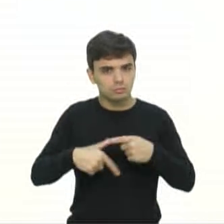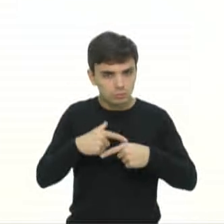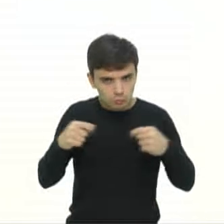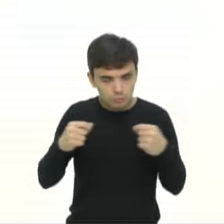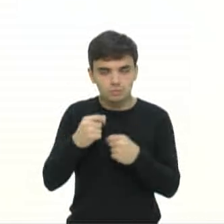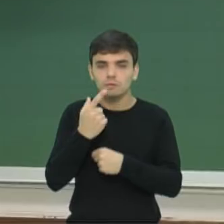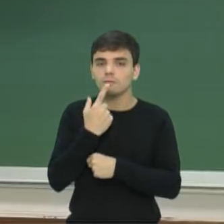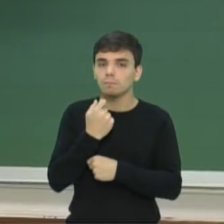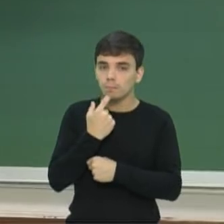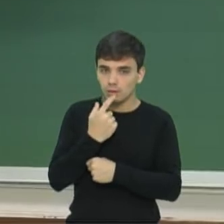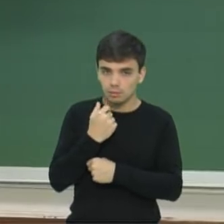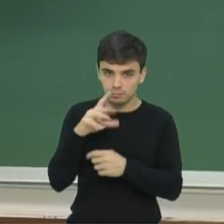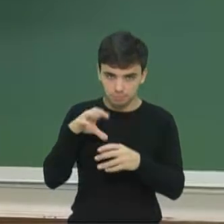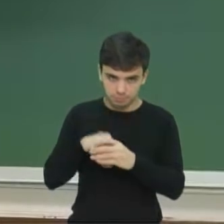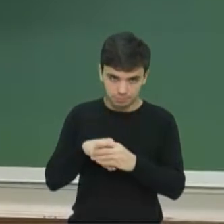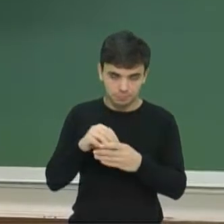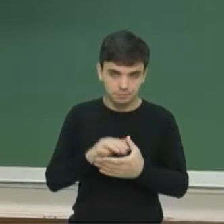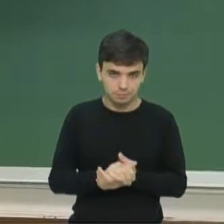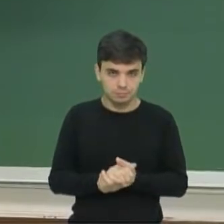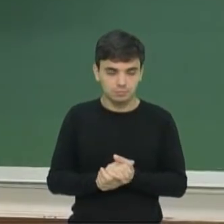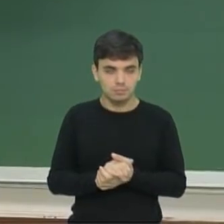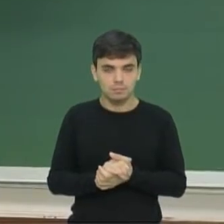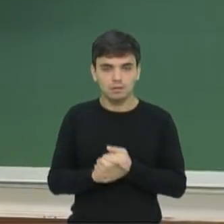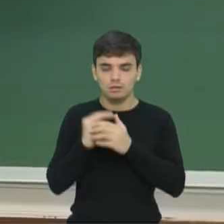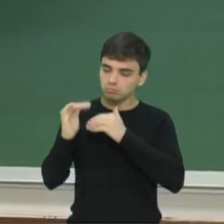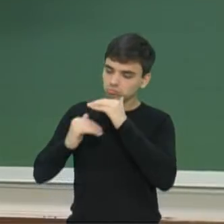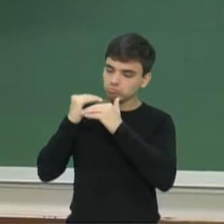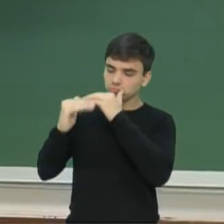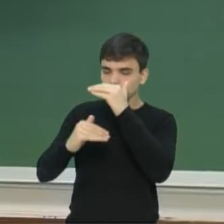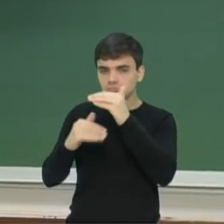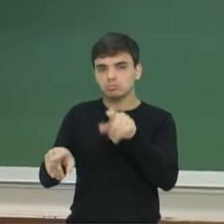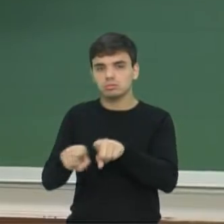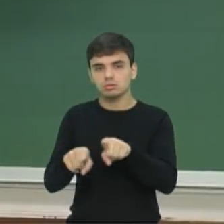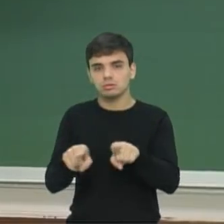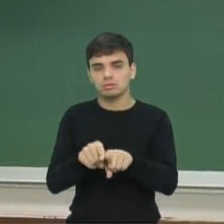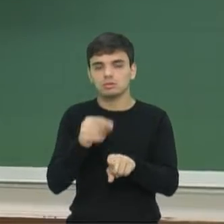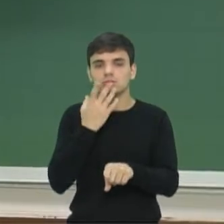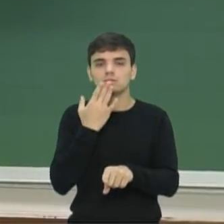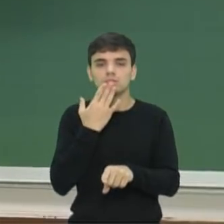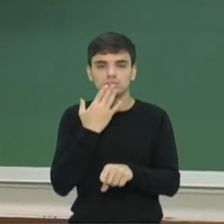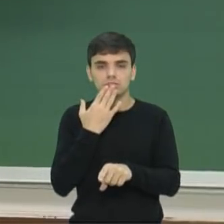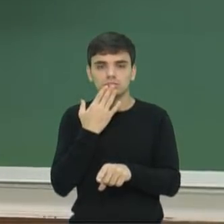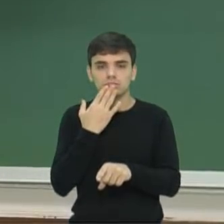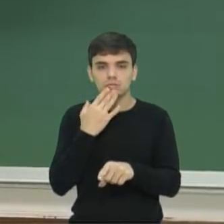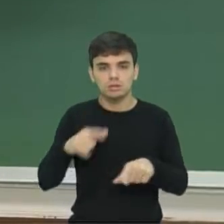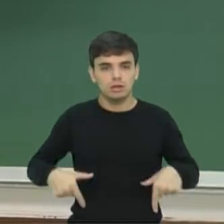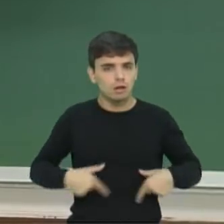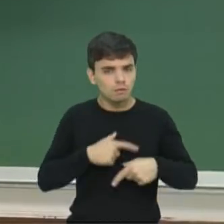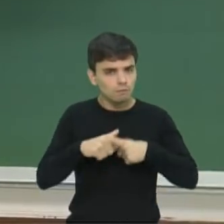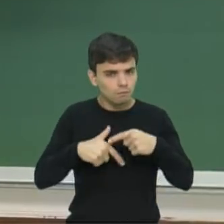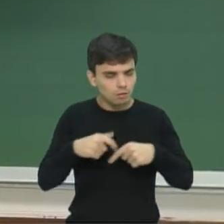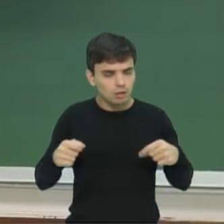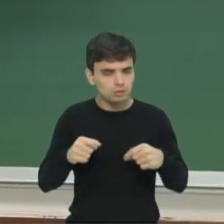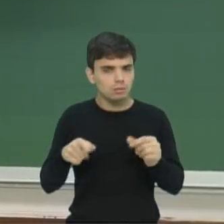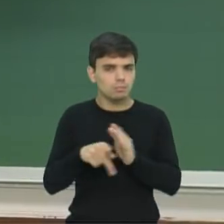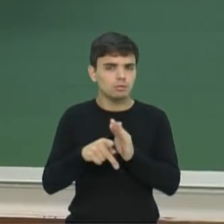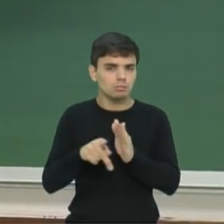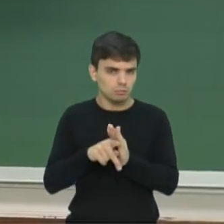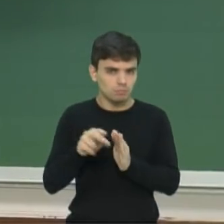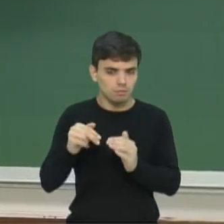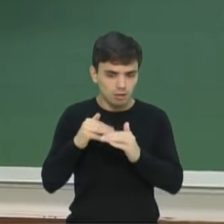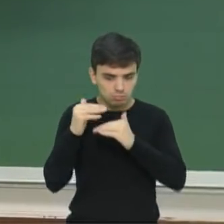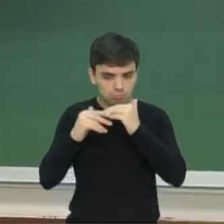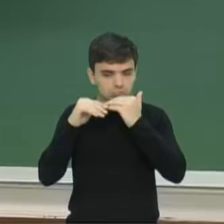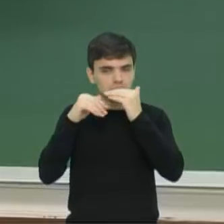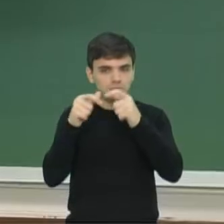existem dentro da graduação. Então conforme vai avançando, né, a faixa que vai em volta ao kimono, né, vai